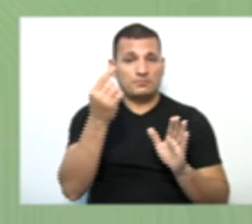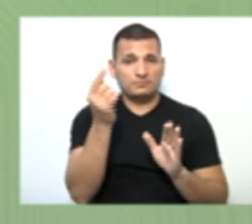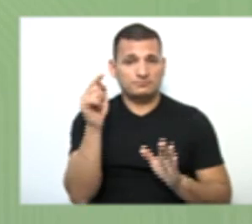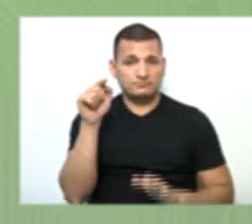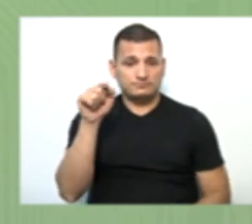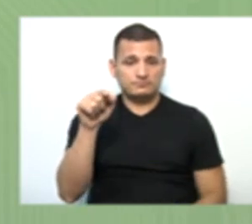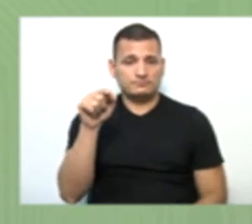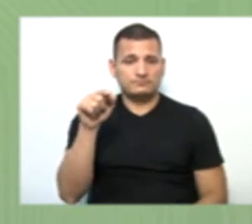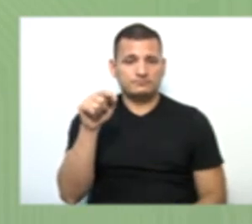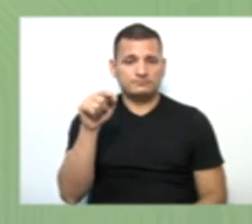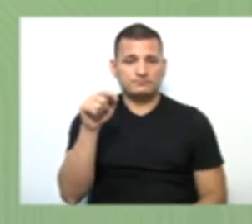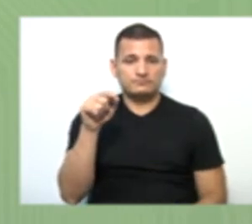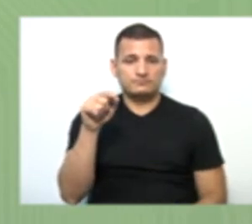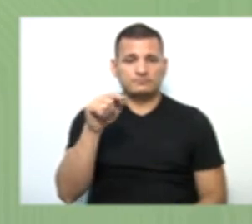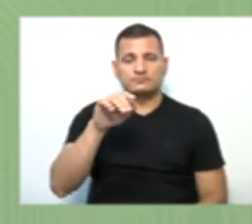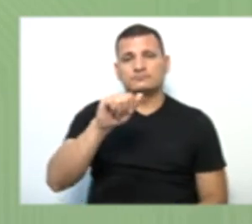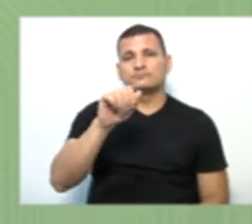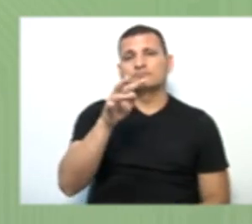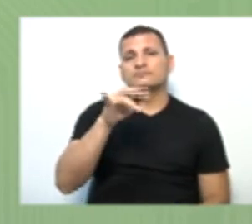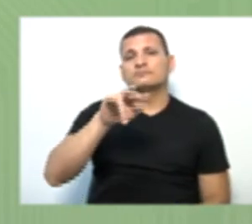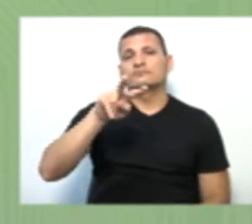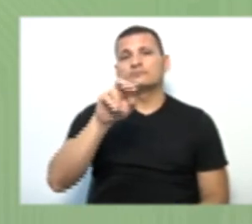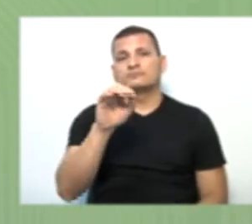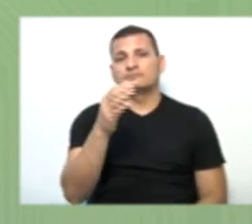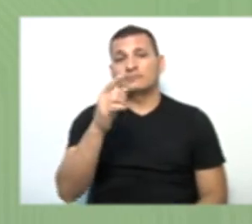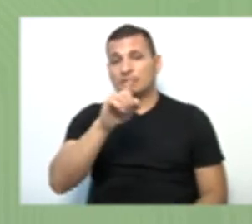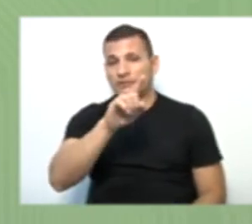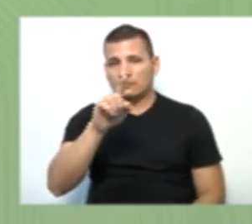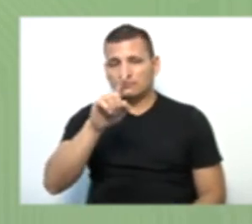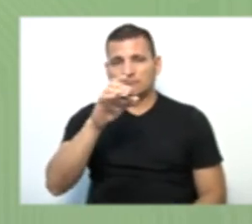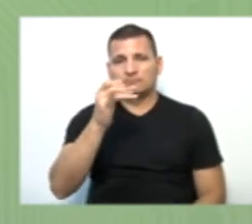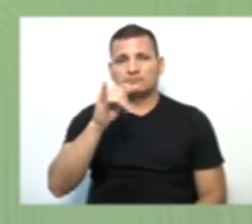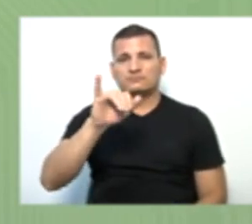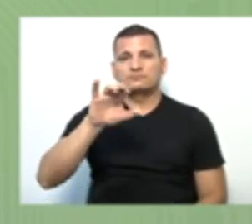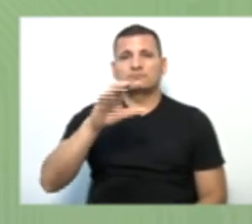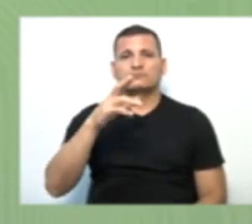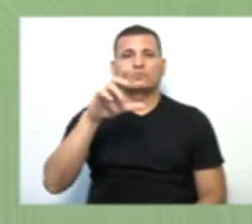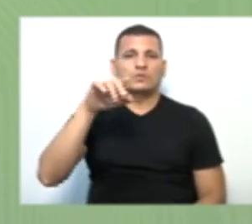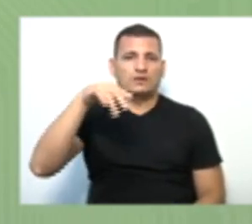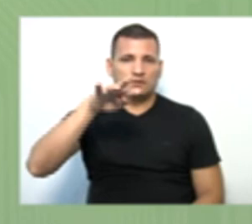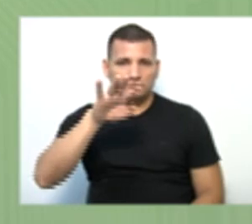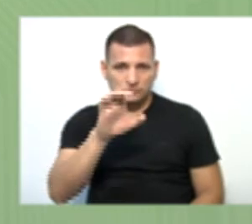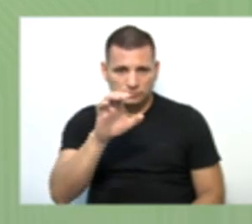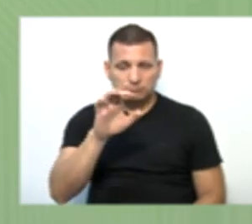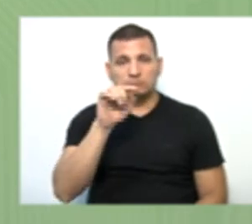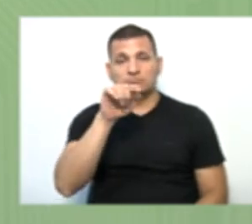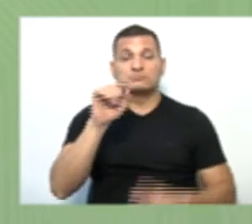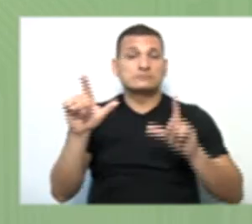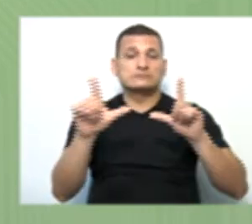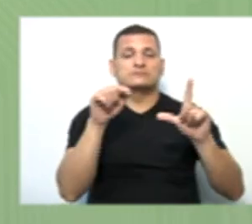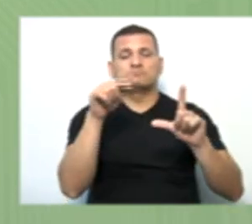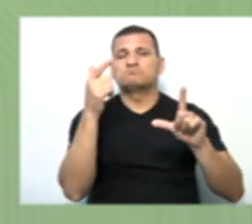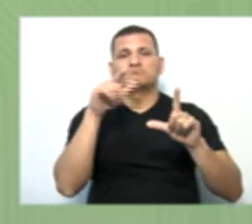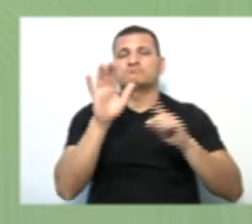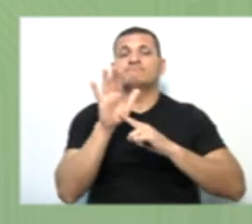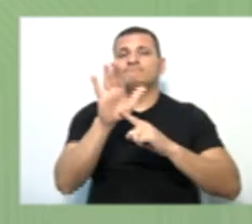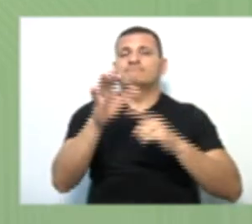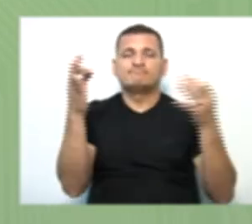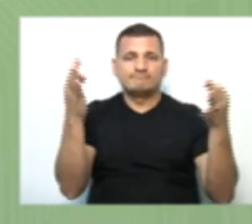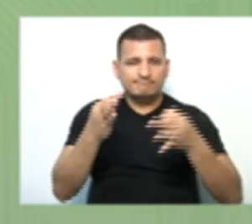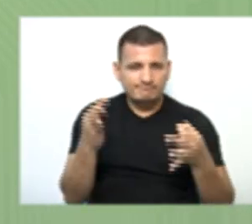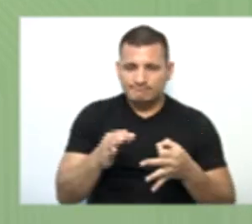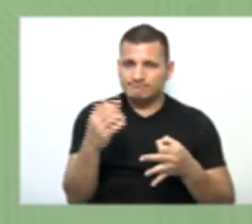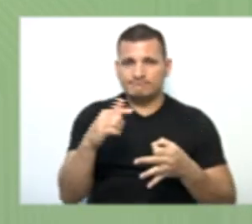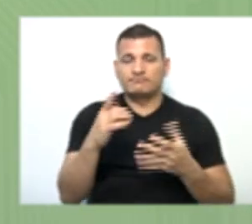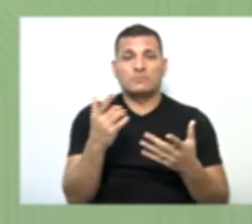no slide seguinte, nós vimos o ativo não circulante. É claro que no slide nós não conseguimos representar muito bem o balanço patrimonial,